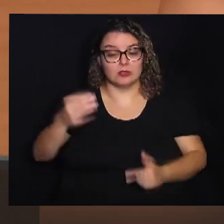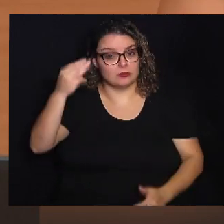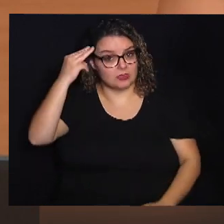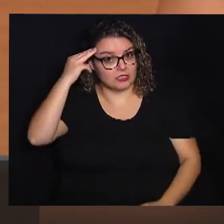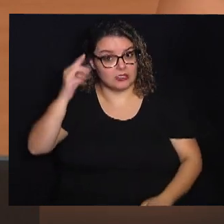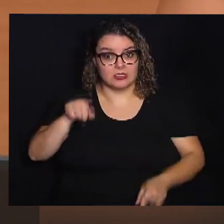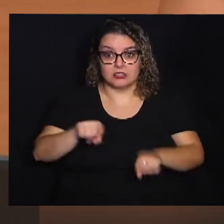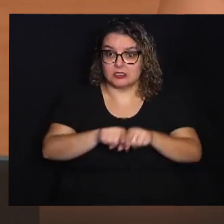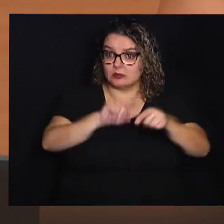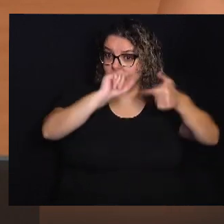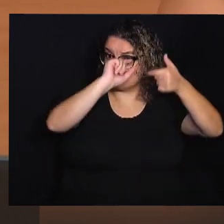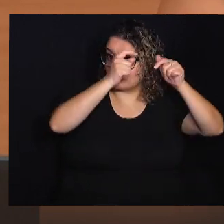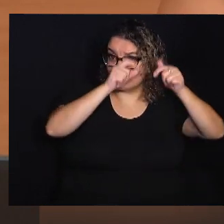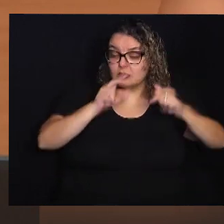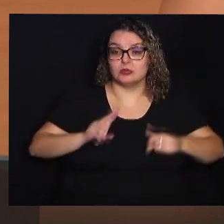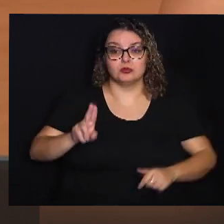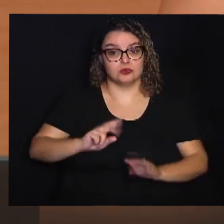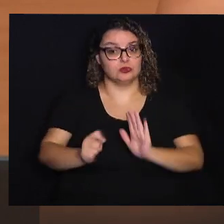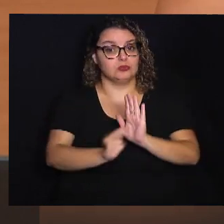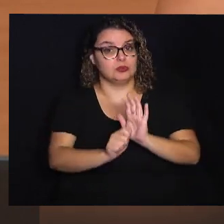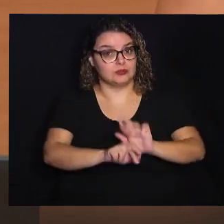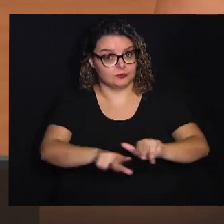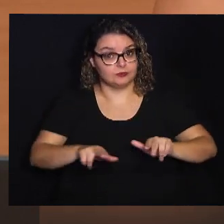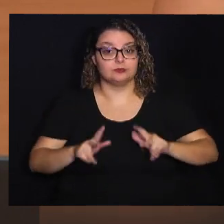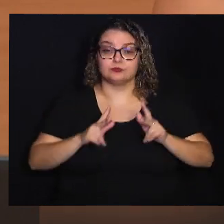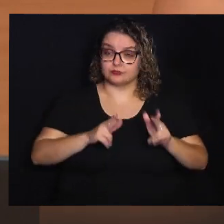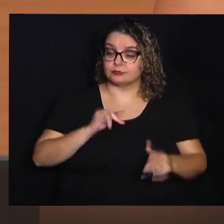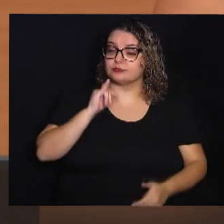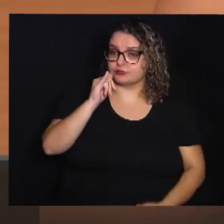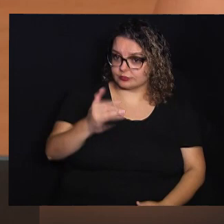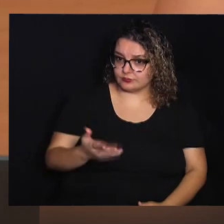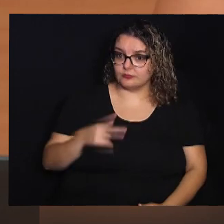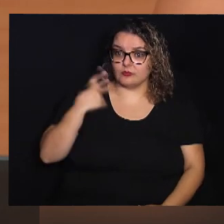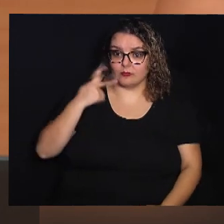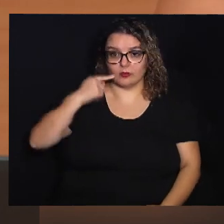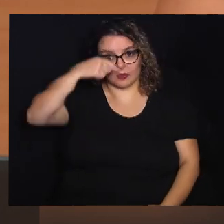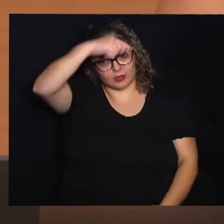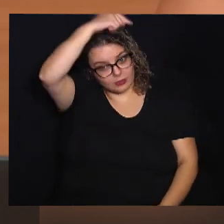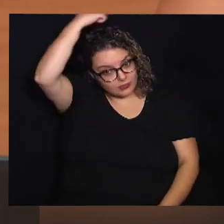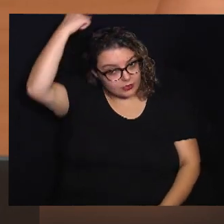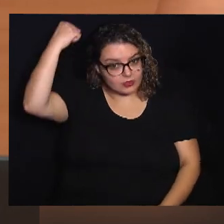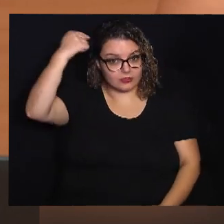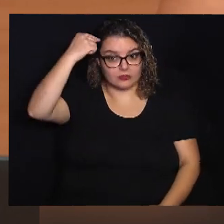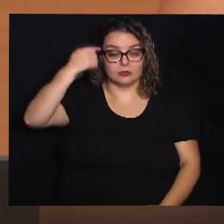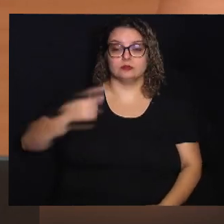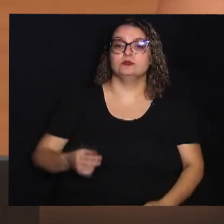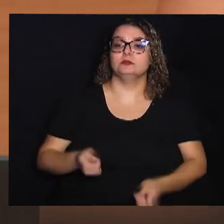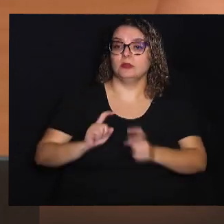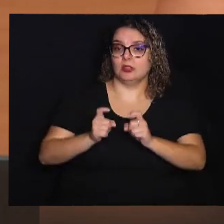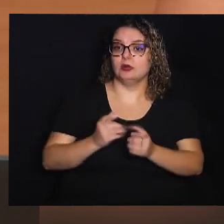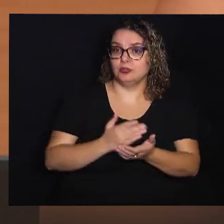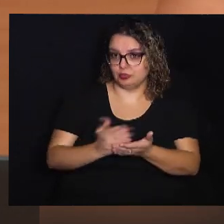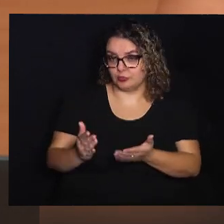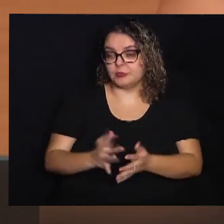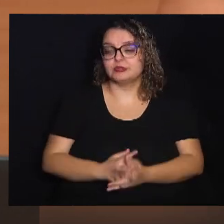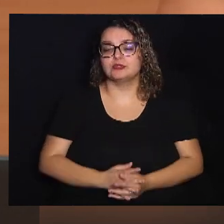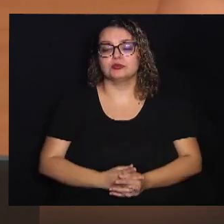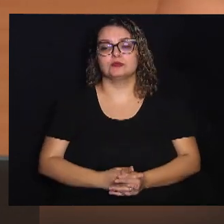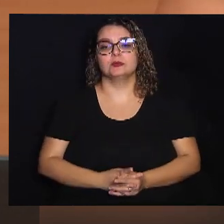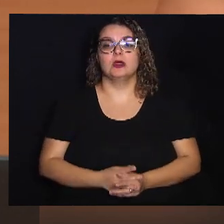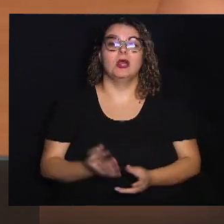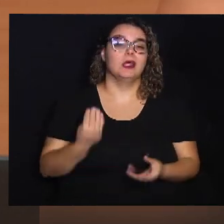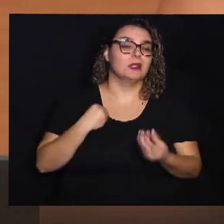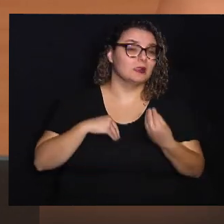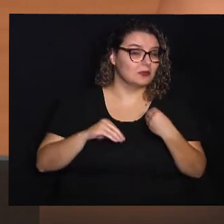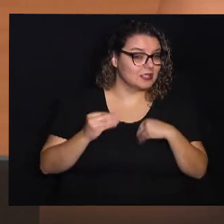incluindo problemas mentais e transtornos com o uso de drogas conforme mencionou o vereador Paulo Gaspar na abertura da da reunião aqui